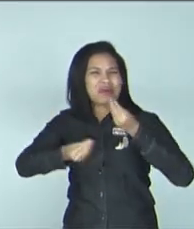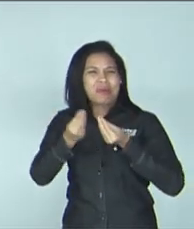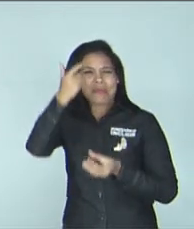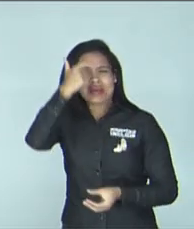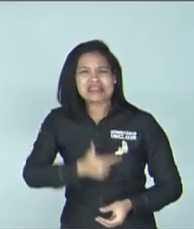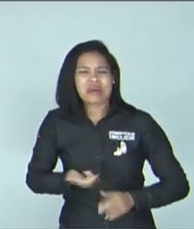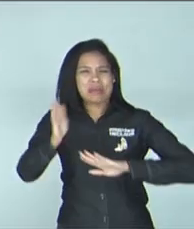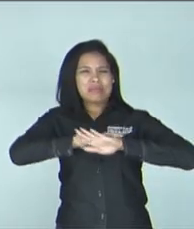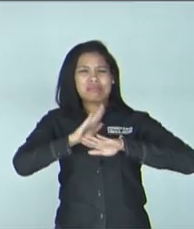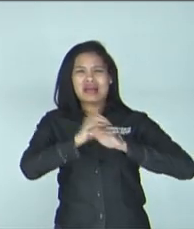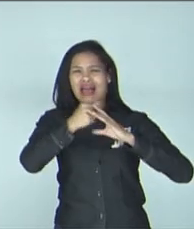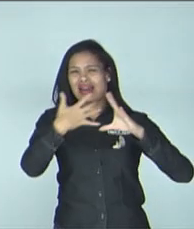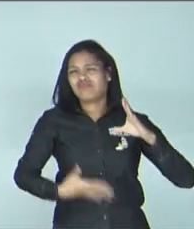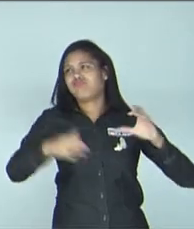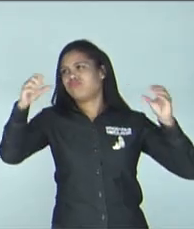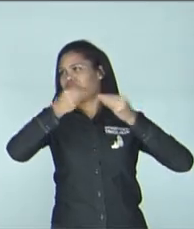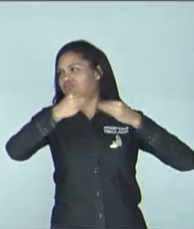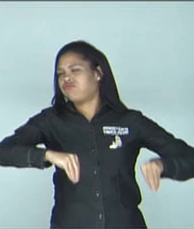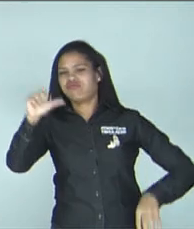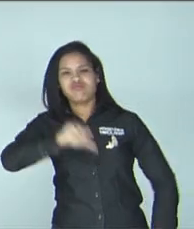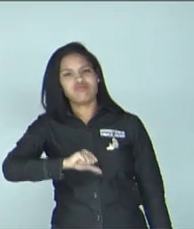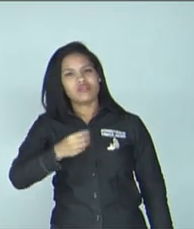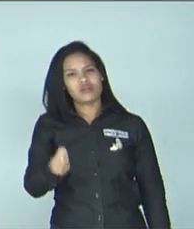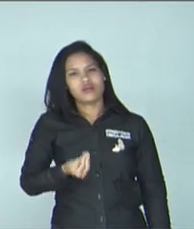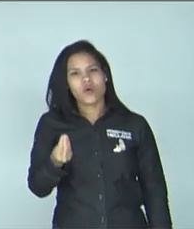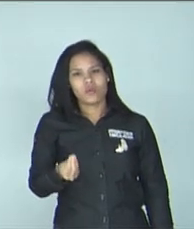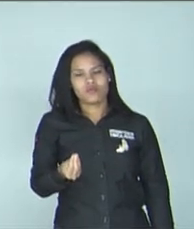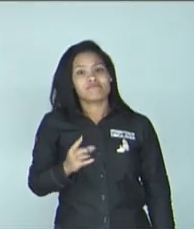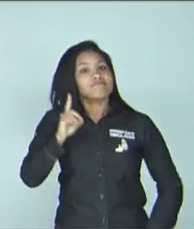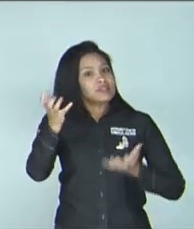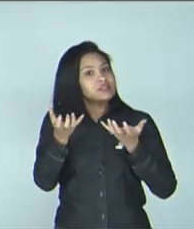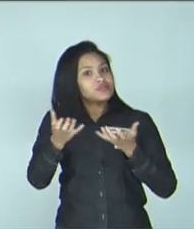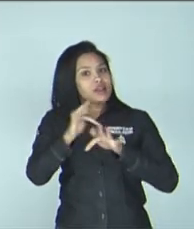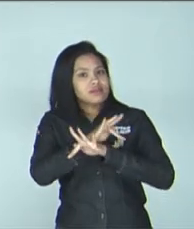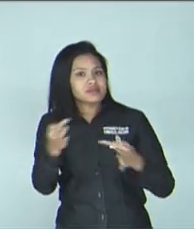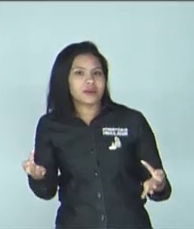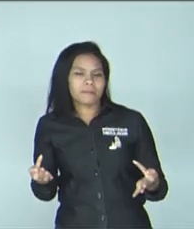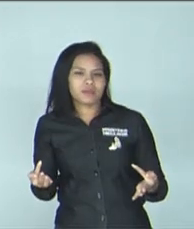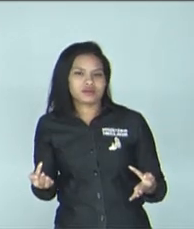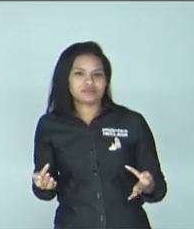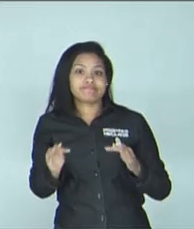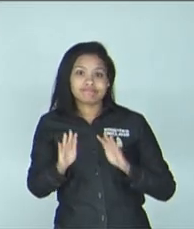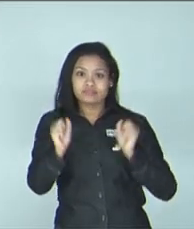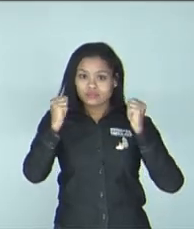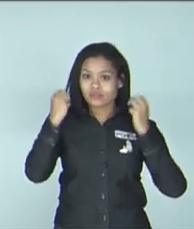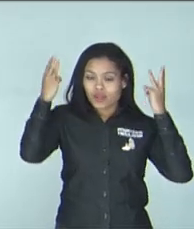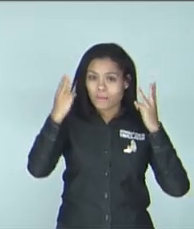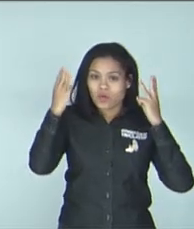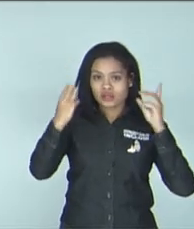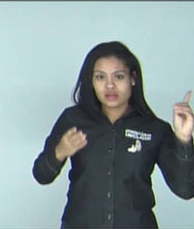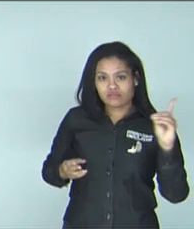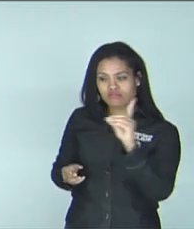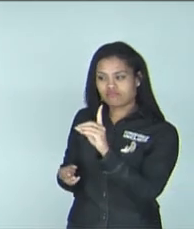mas olha só que acontece quando o moisés chega no egito ele fala que falar olha manda os